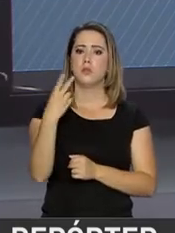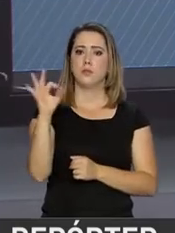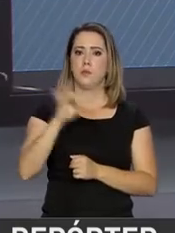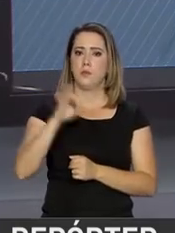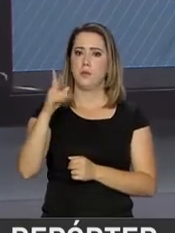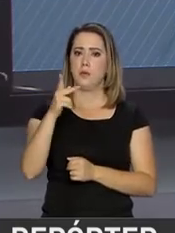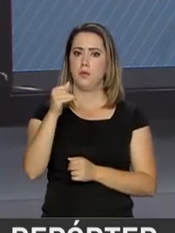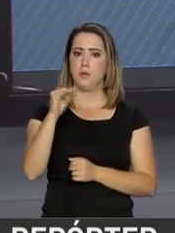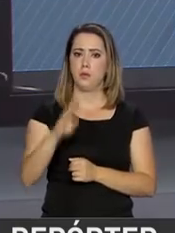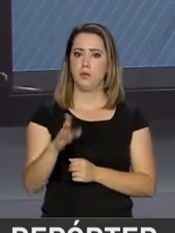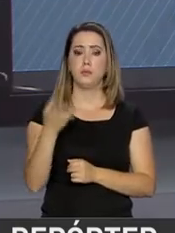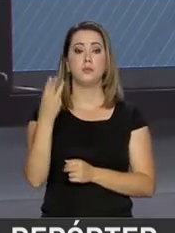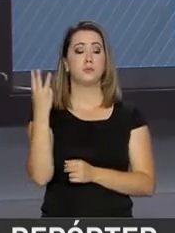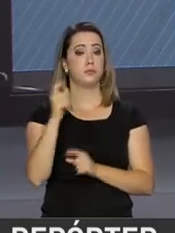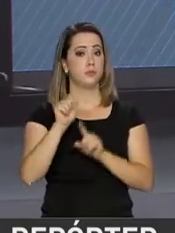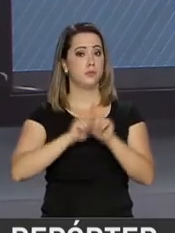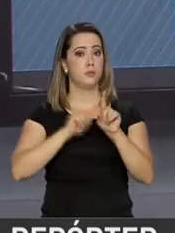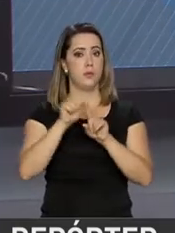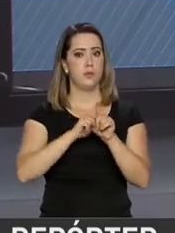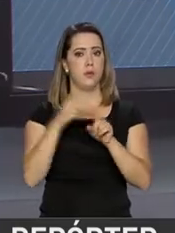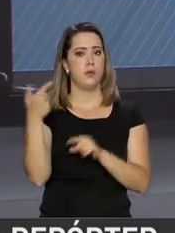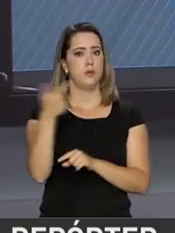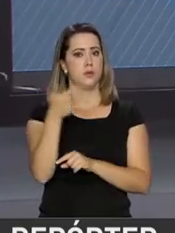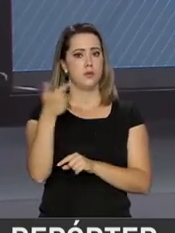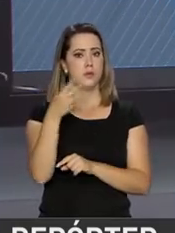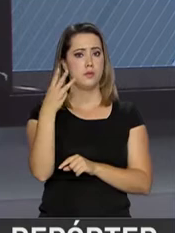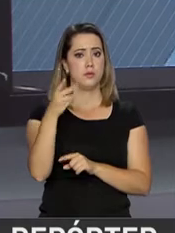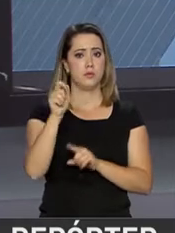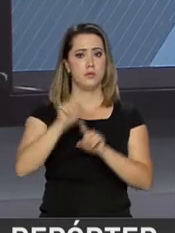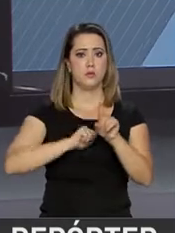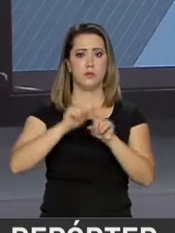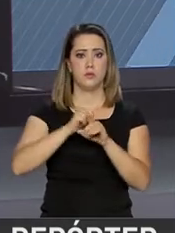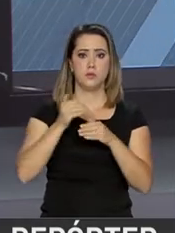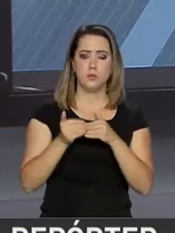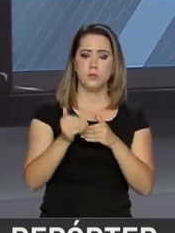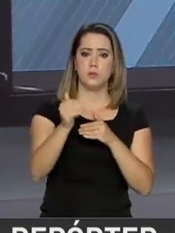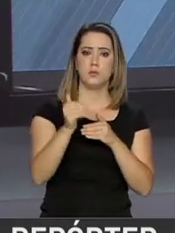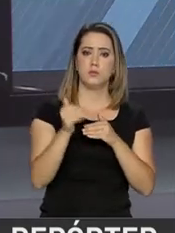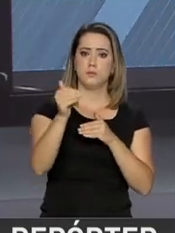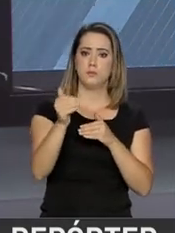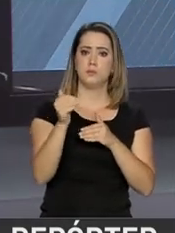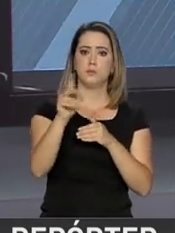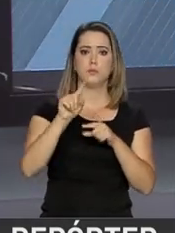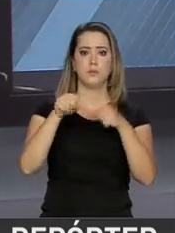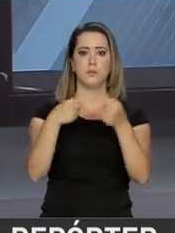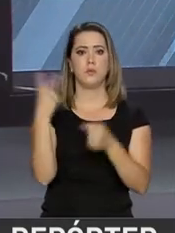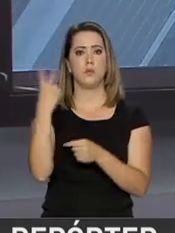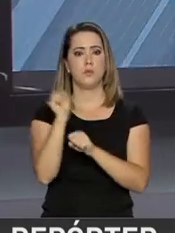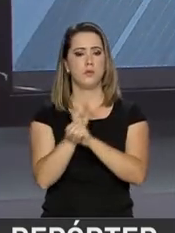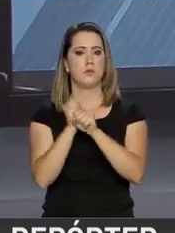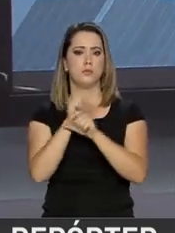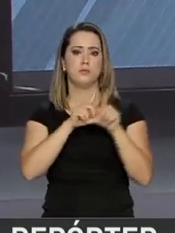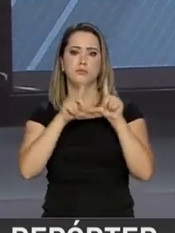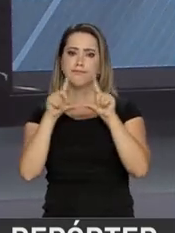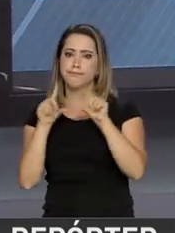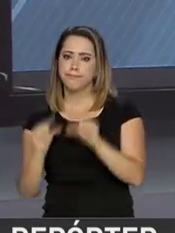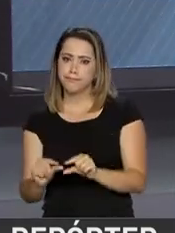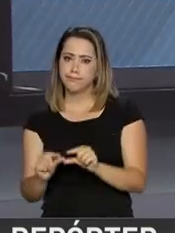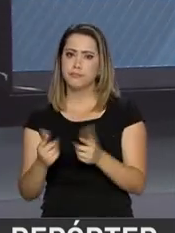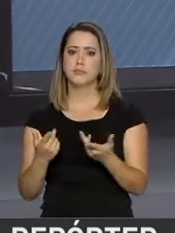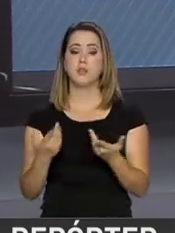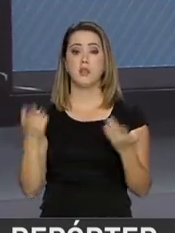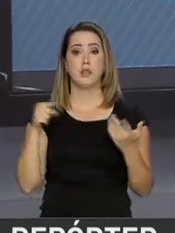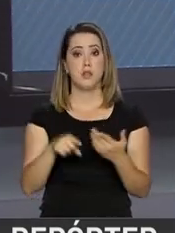cento do pib no último trimestre é o segundo trimestre consecutivo de crescimento depois de dois anos de retração